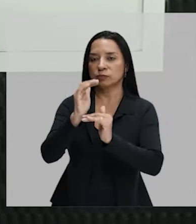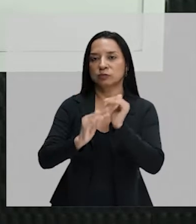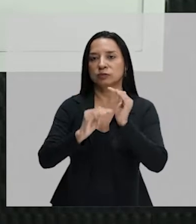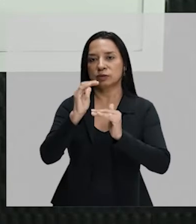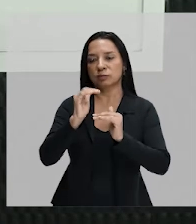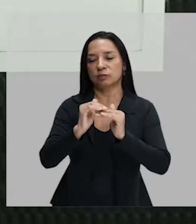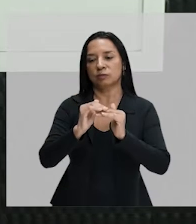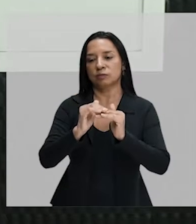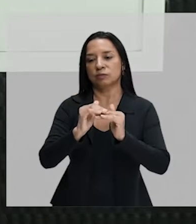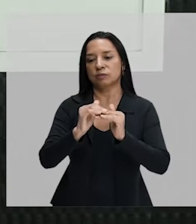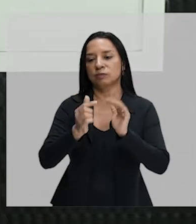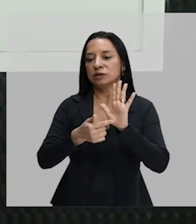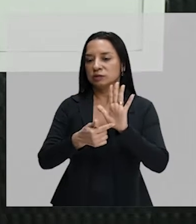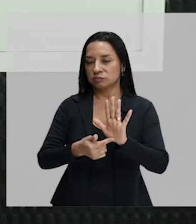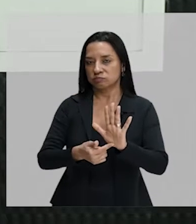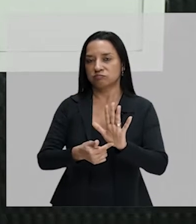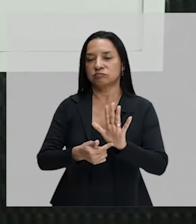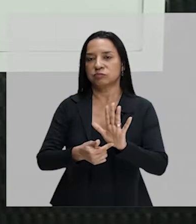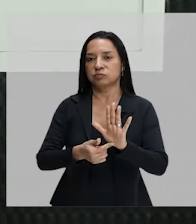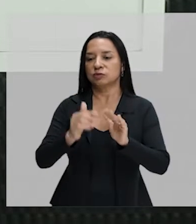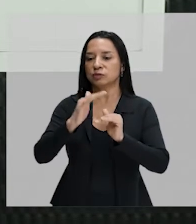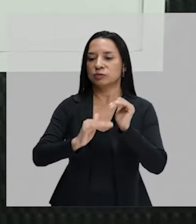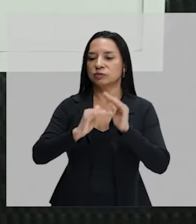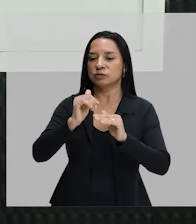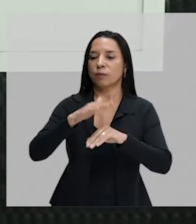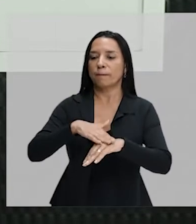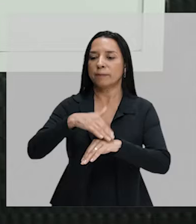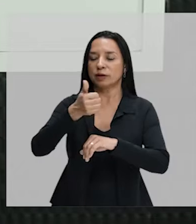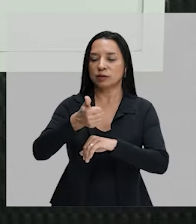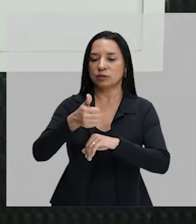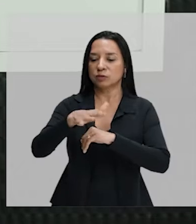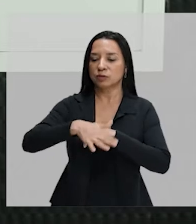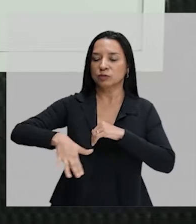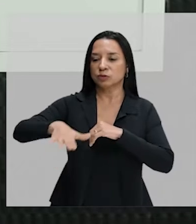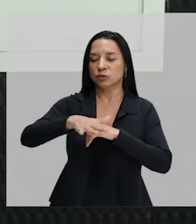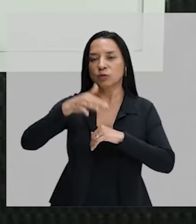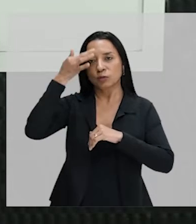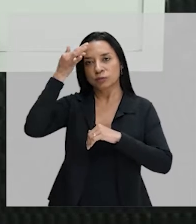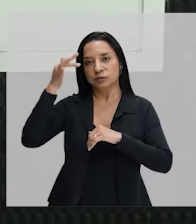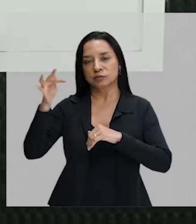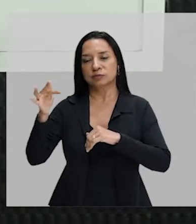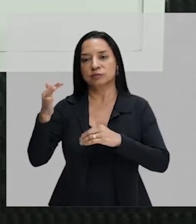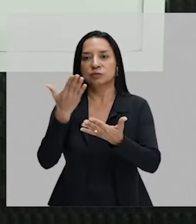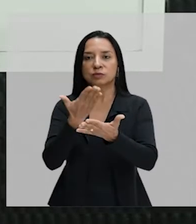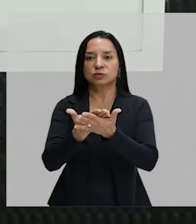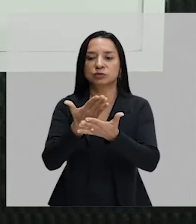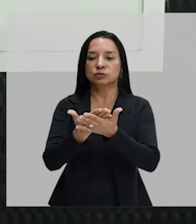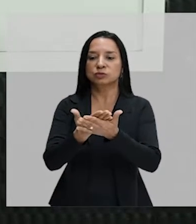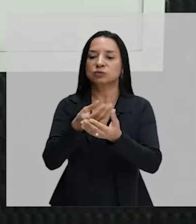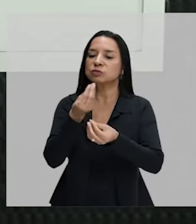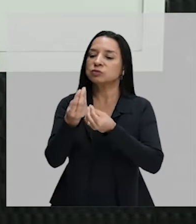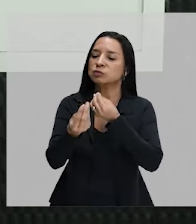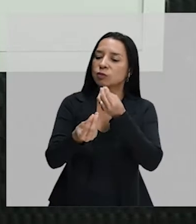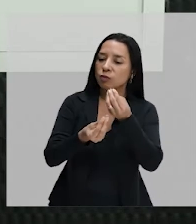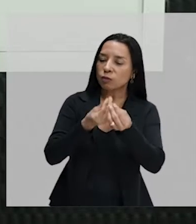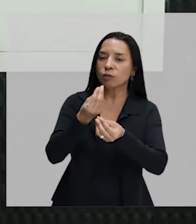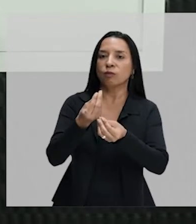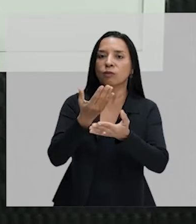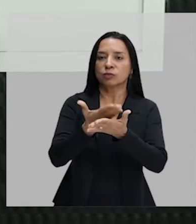profissionalizar, atribuir uma profissionalização maior a este campo da filosofia, a esse estudo, esta forma de